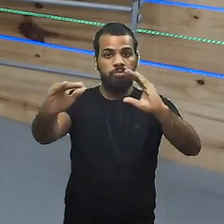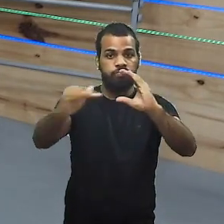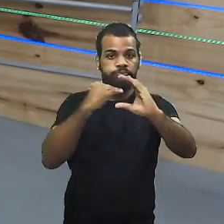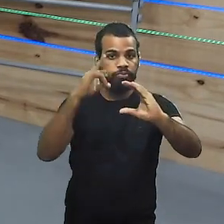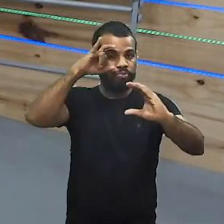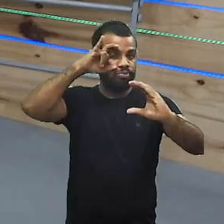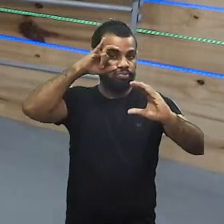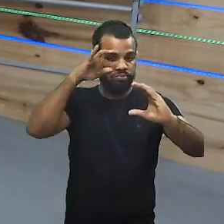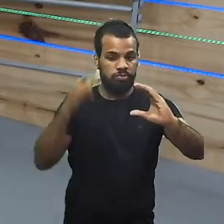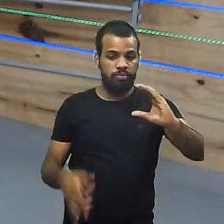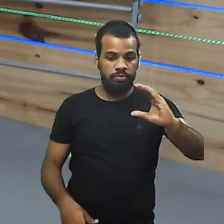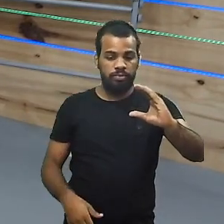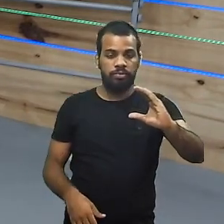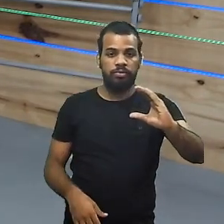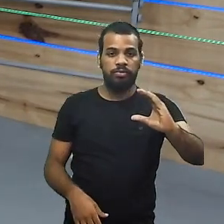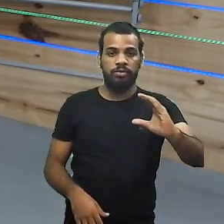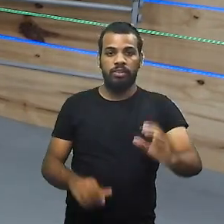mim,